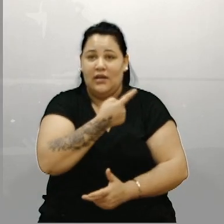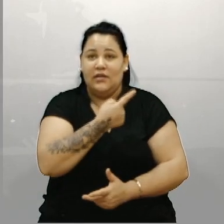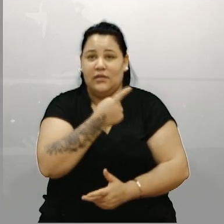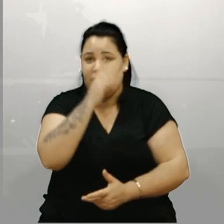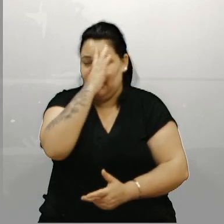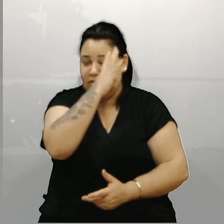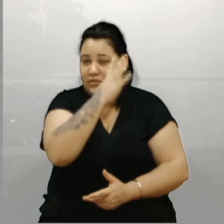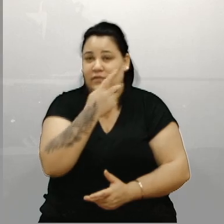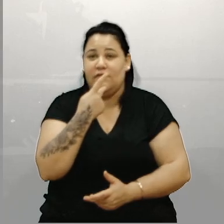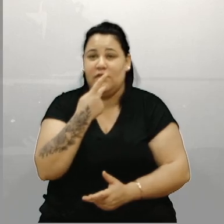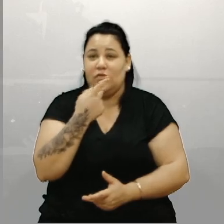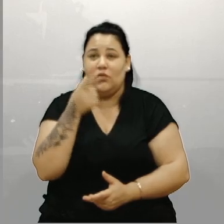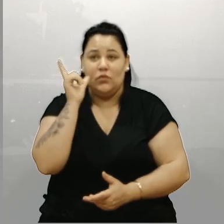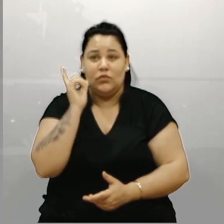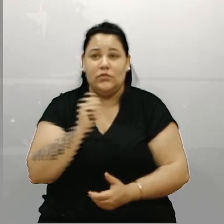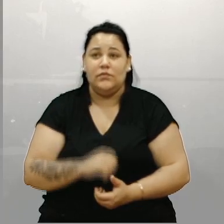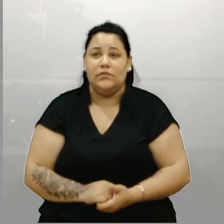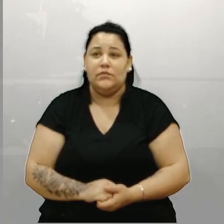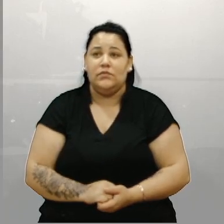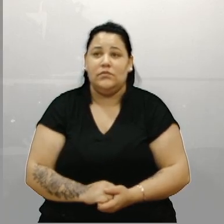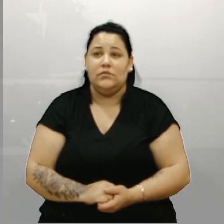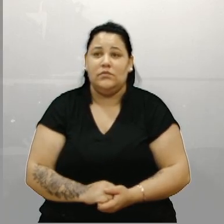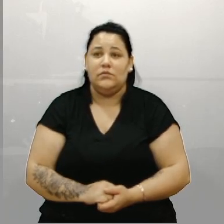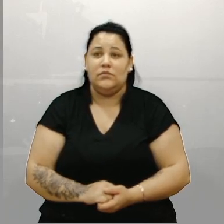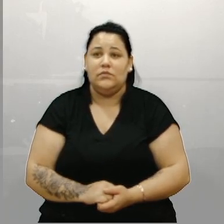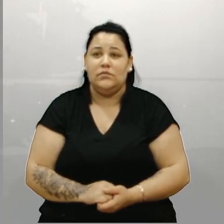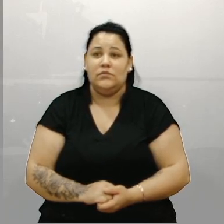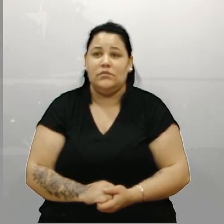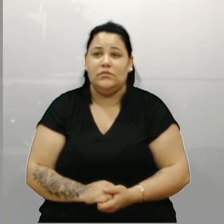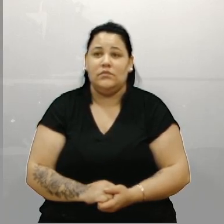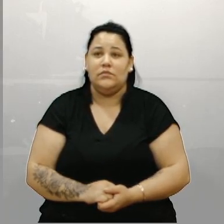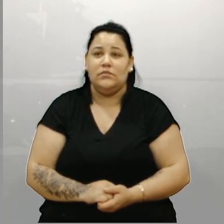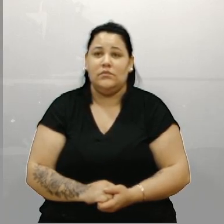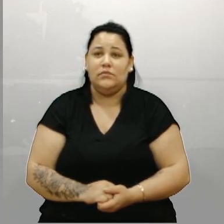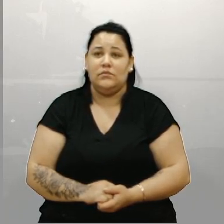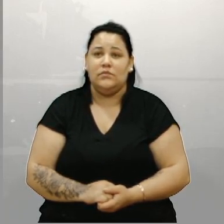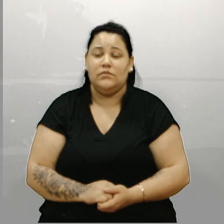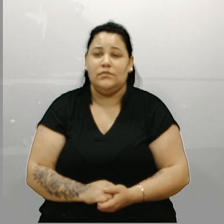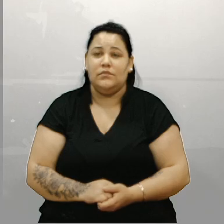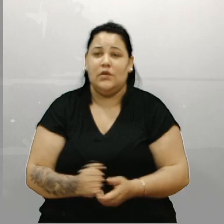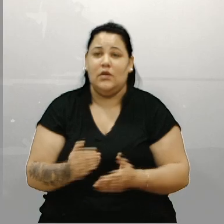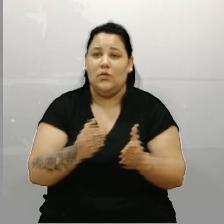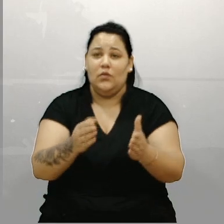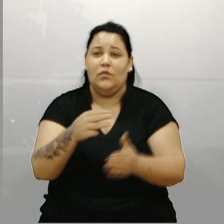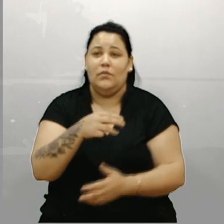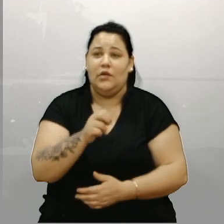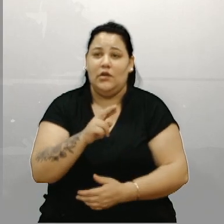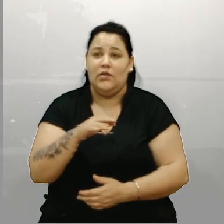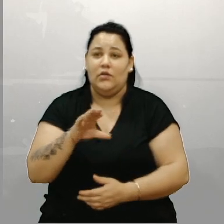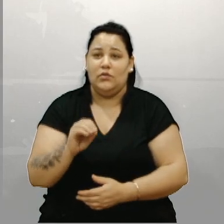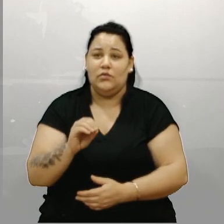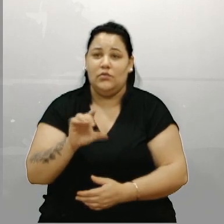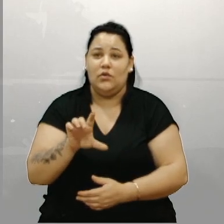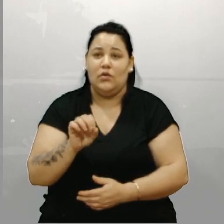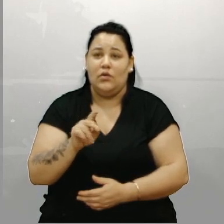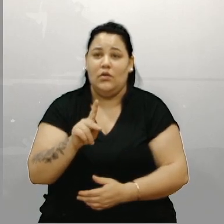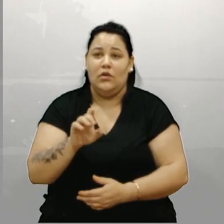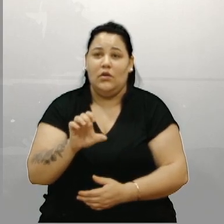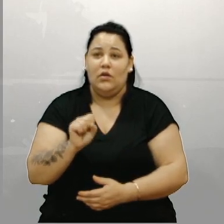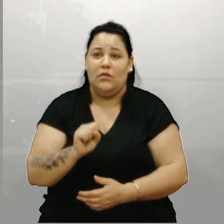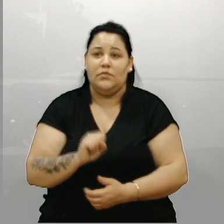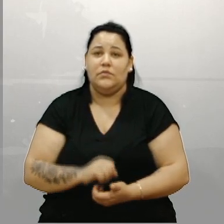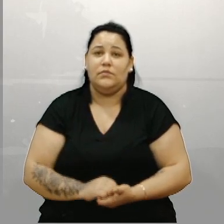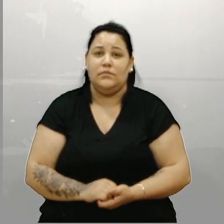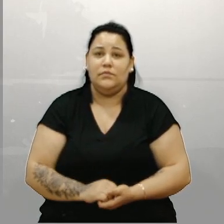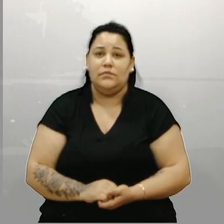falou ontem. Vereador Bressan, isso aqui é na Mário Lopes, o senhor falou ontem. Estive lá ontem, o pessoal me ligaram, estive lá na Mário Lopes ontem também, né?